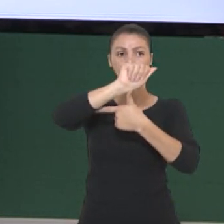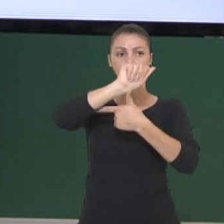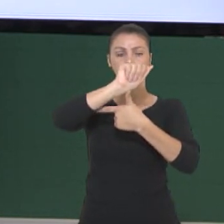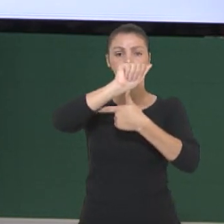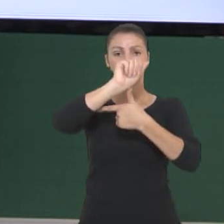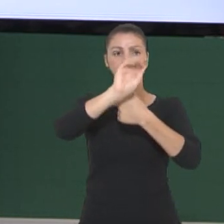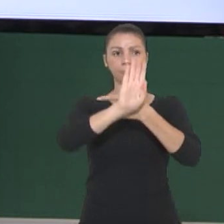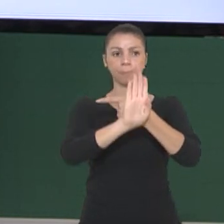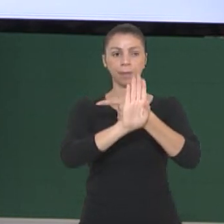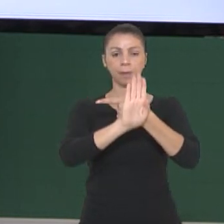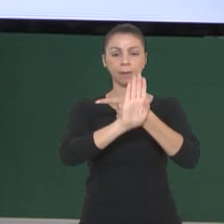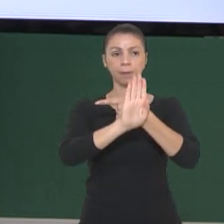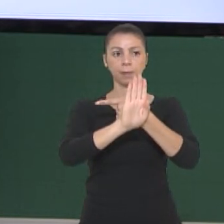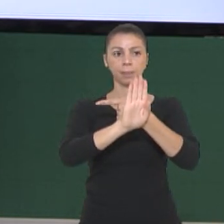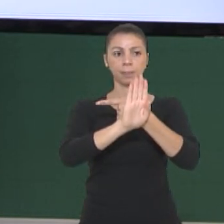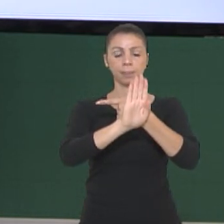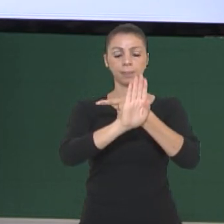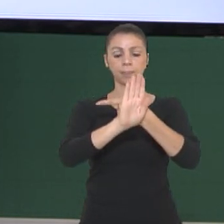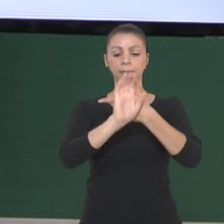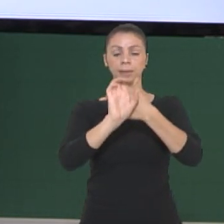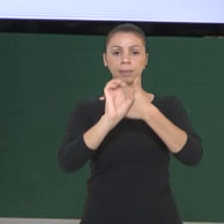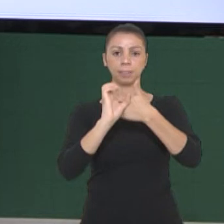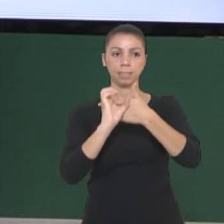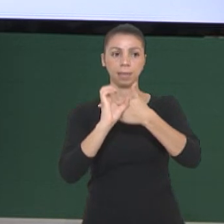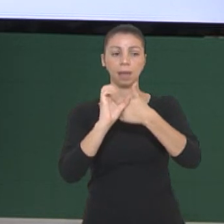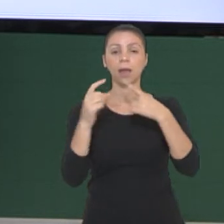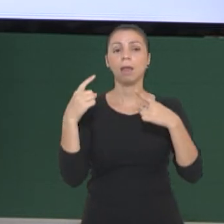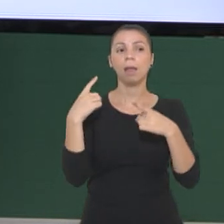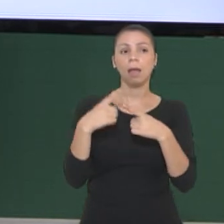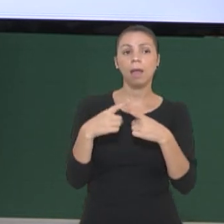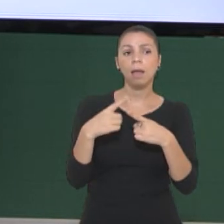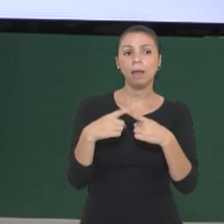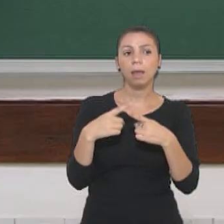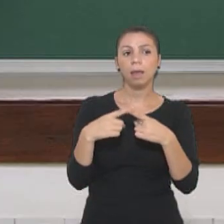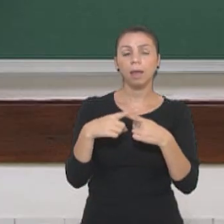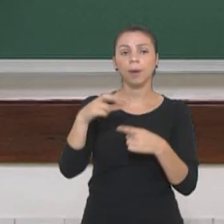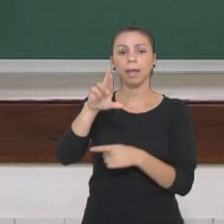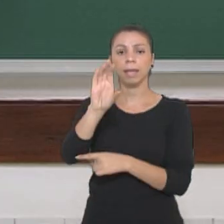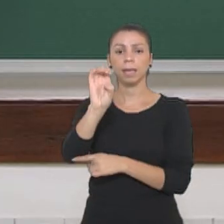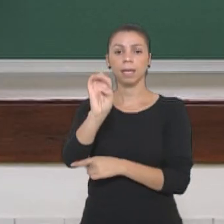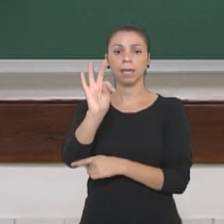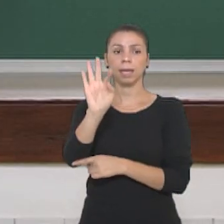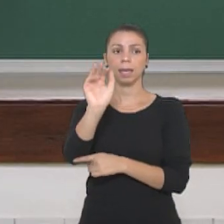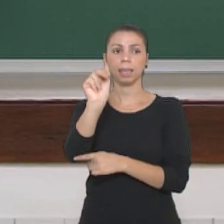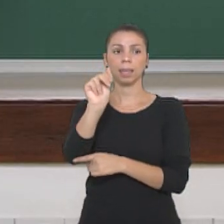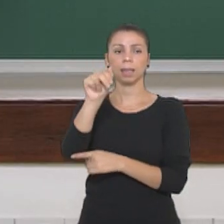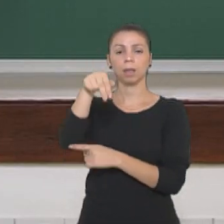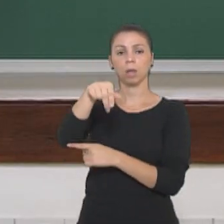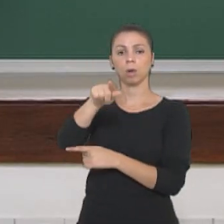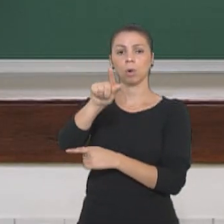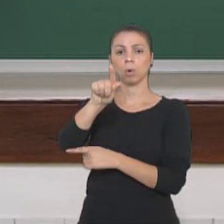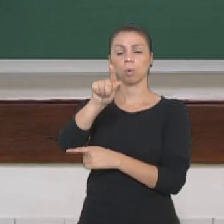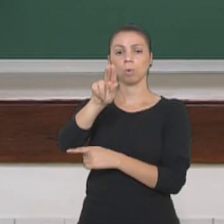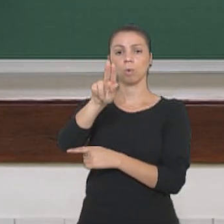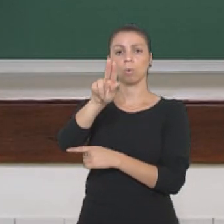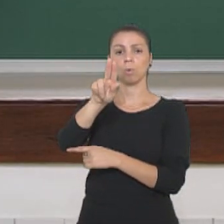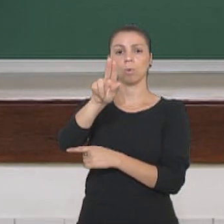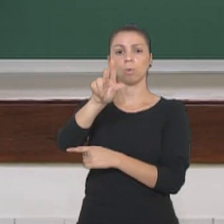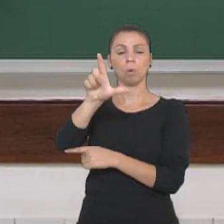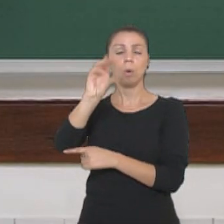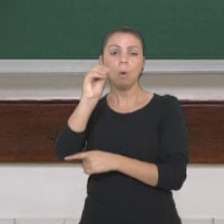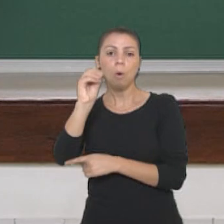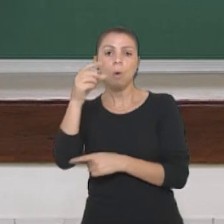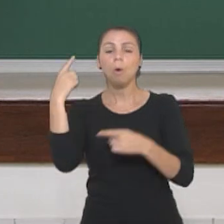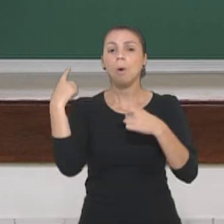é um triângulo retângulo, porque ele tem um ângulo de 90 graus. Sim ou não? Vejam, eu posso aqui tirar